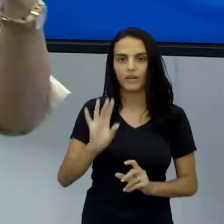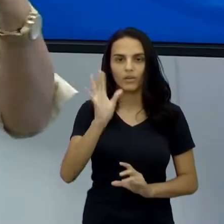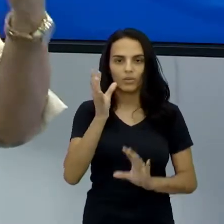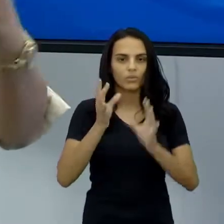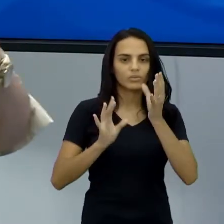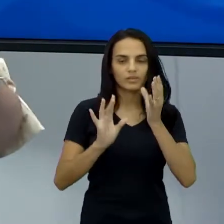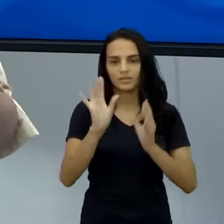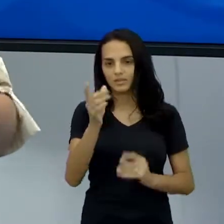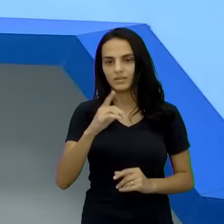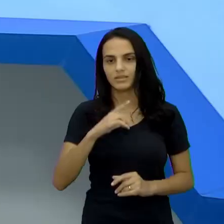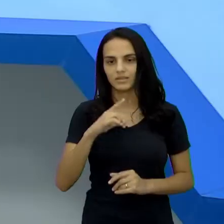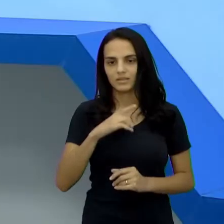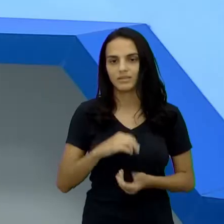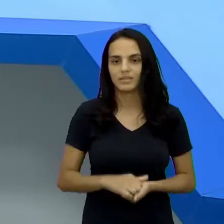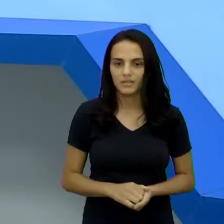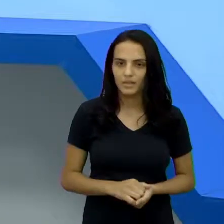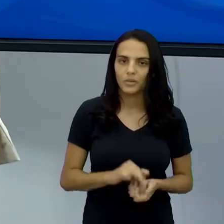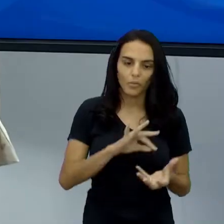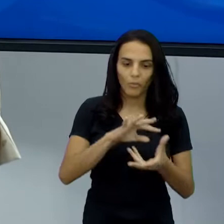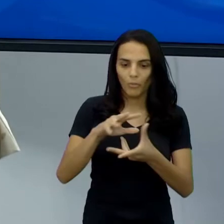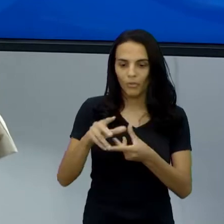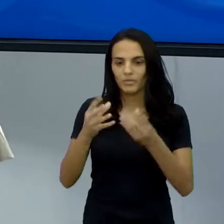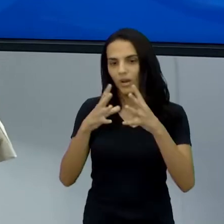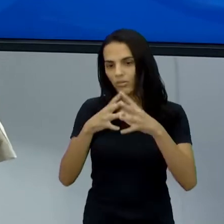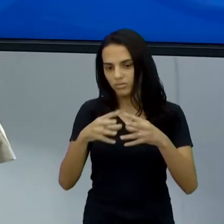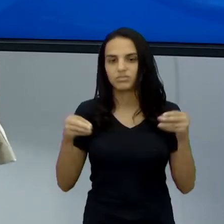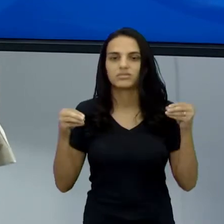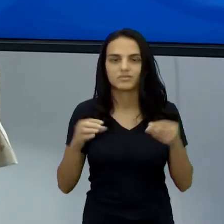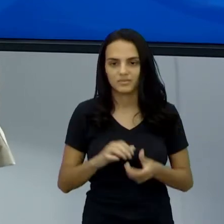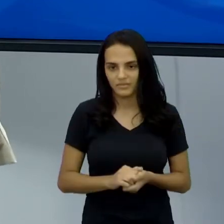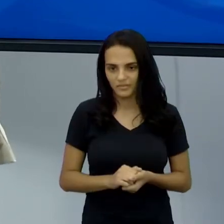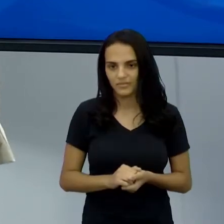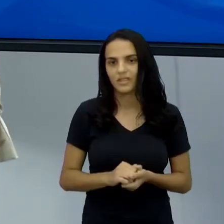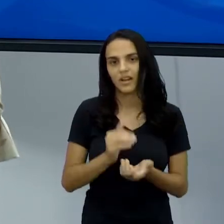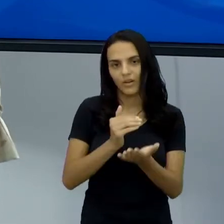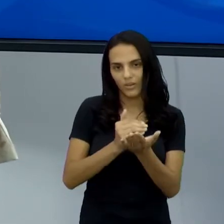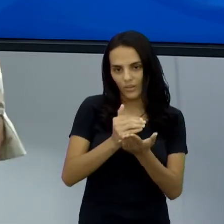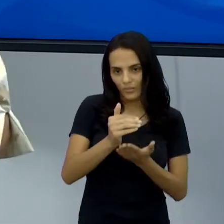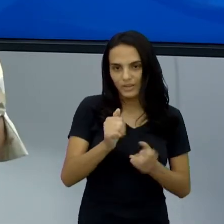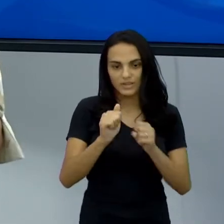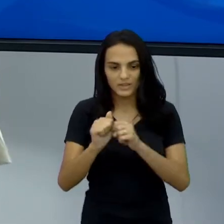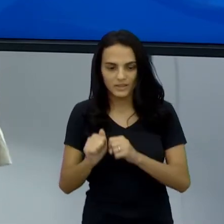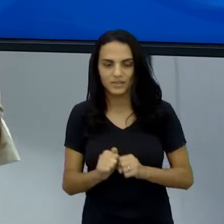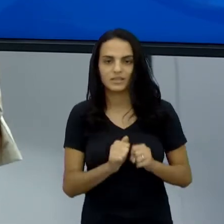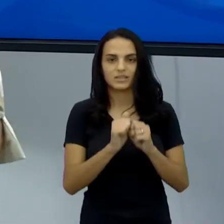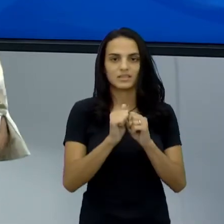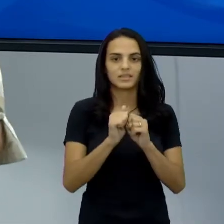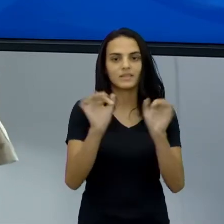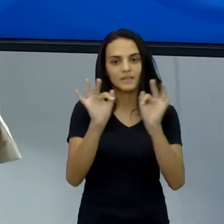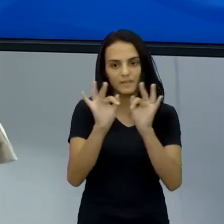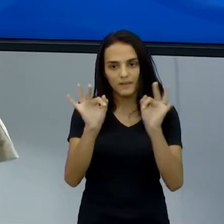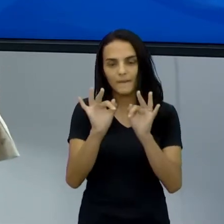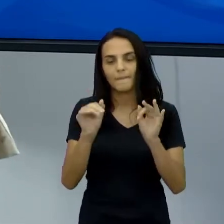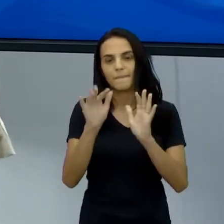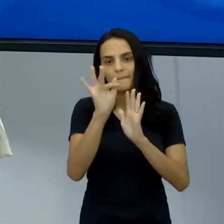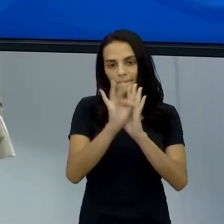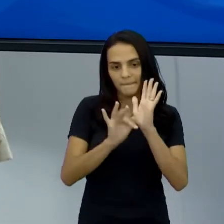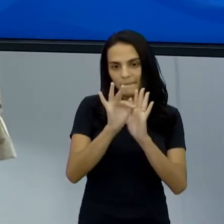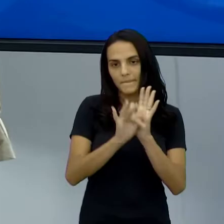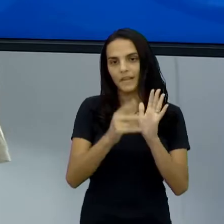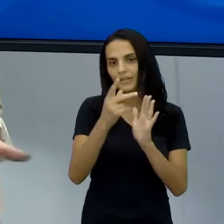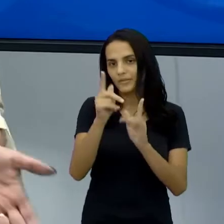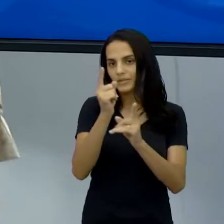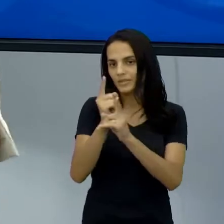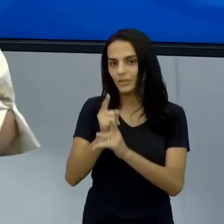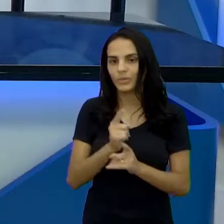acontecia assim, né? Que o mundo ia acabar. É lógico. É fato. E aí você começa a fazer uma listinha daquilo que você quer fazer antes do mundo acabar. E aí você descobre que